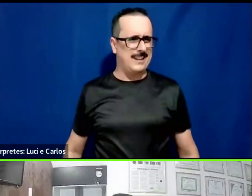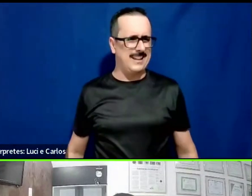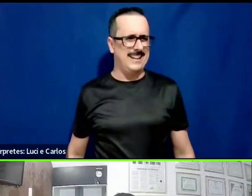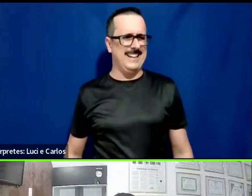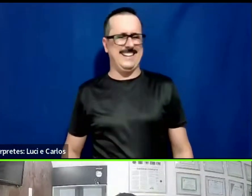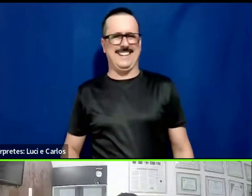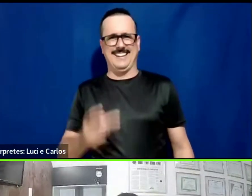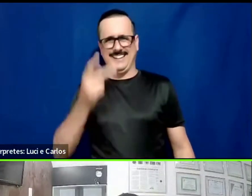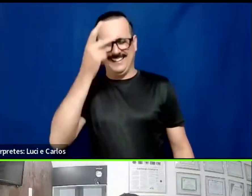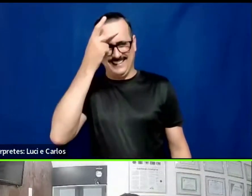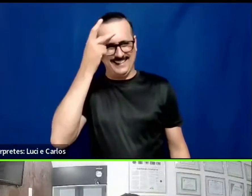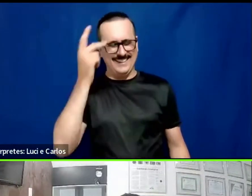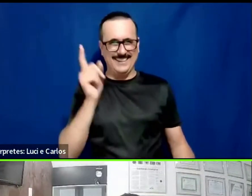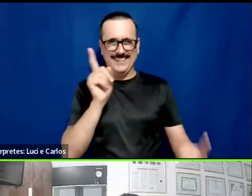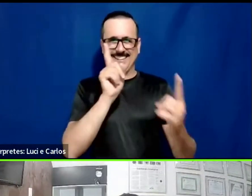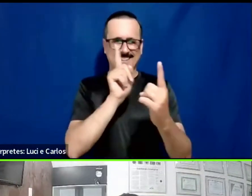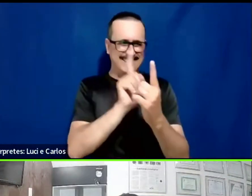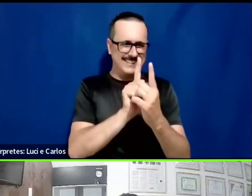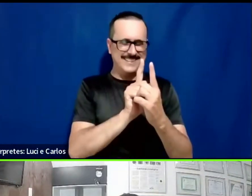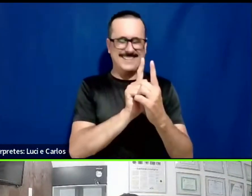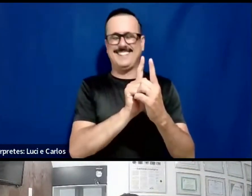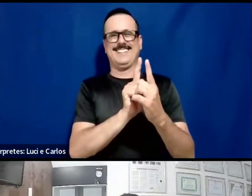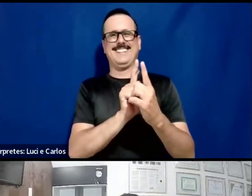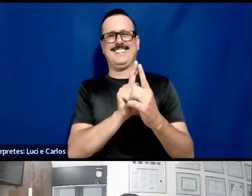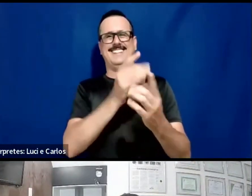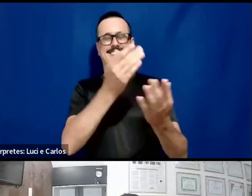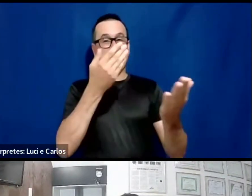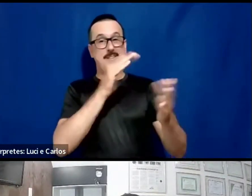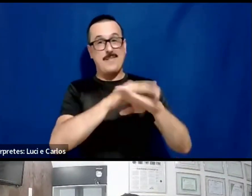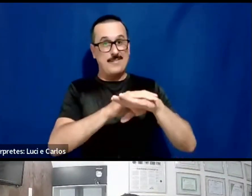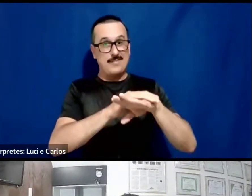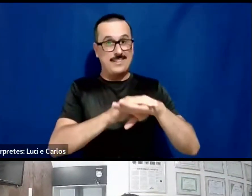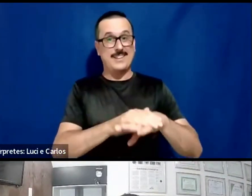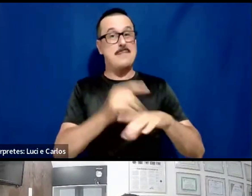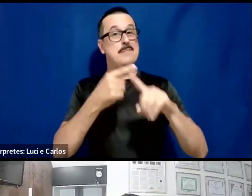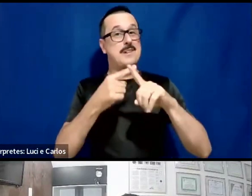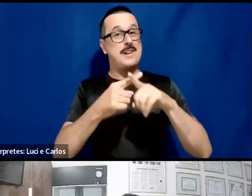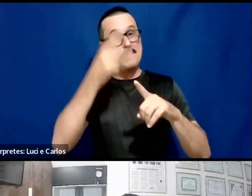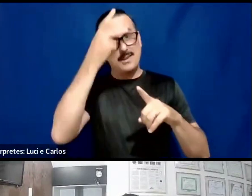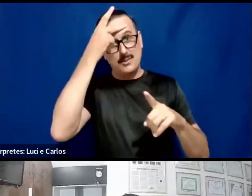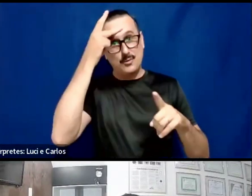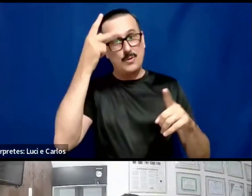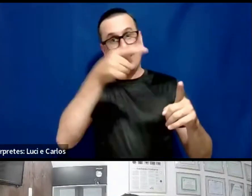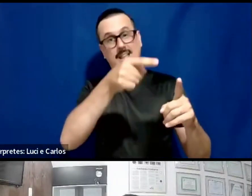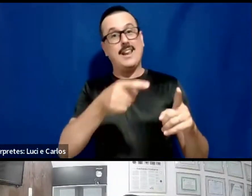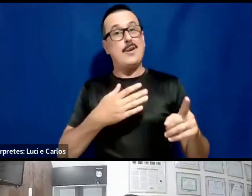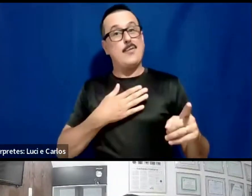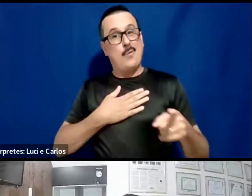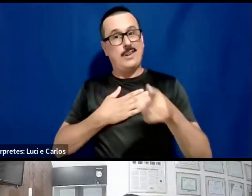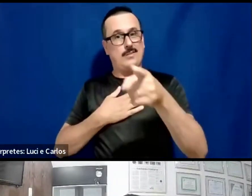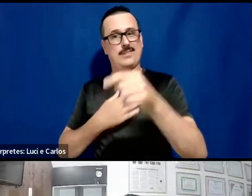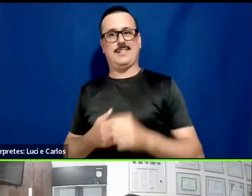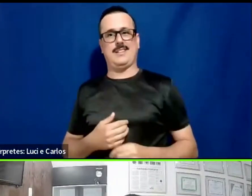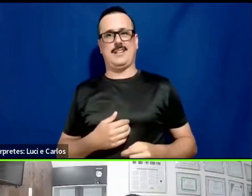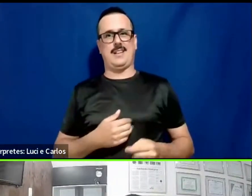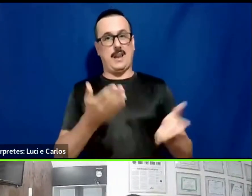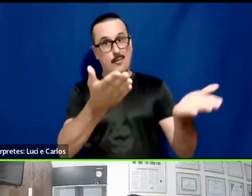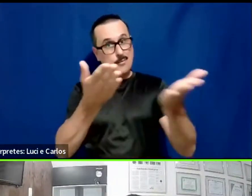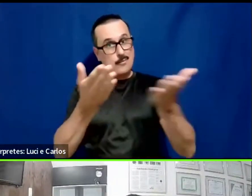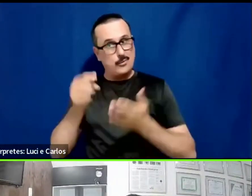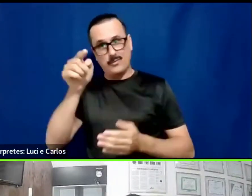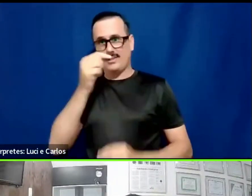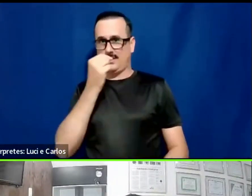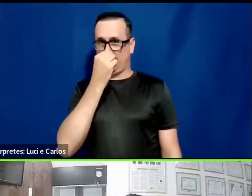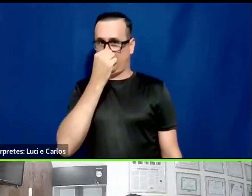me apresentou. Agradeçam, porque realmente essa pessoa se importa com vocês. E quero realmente dar as boas-vindas, que eu sei